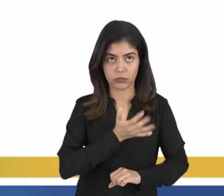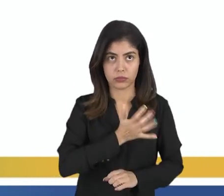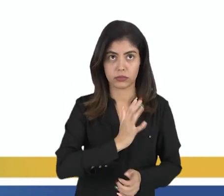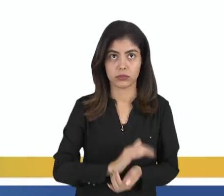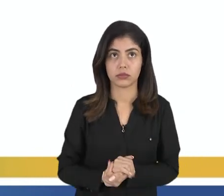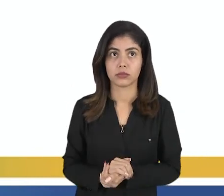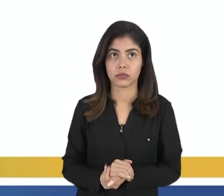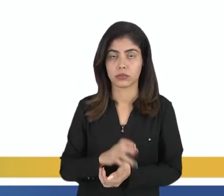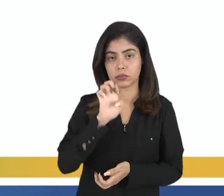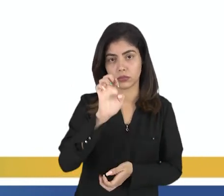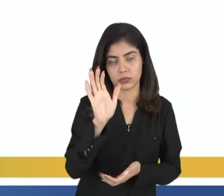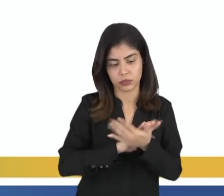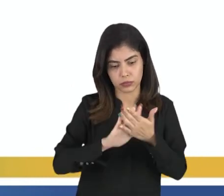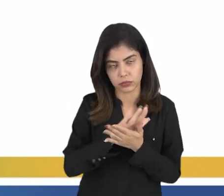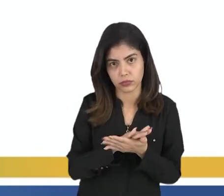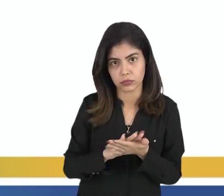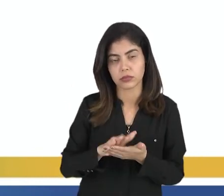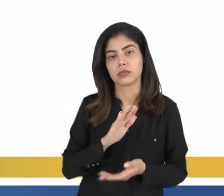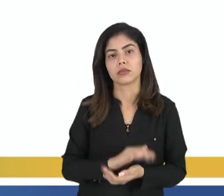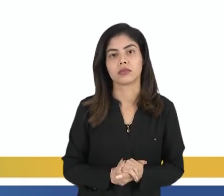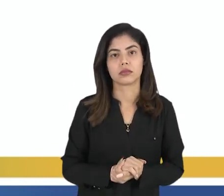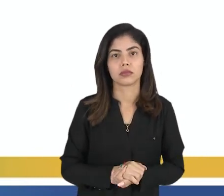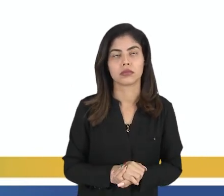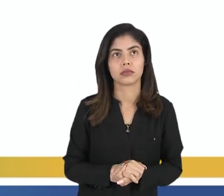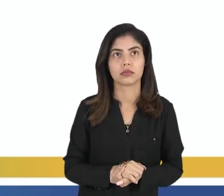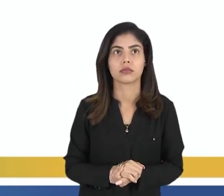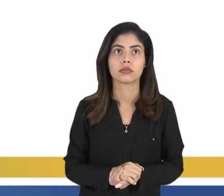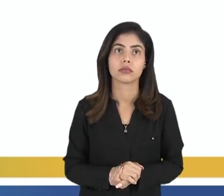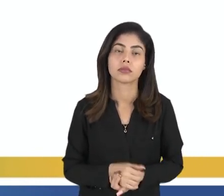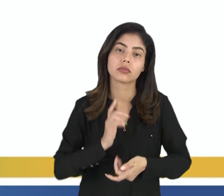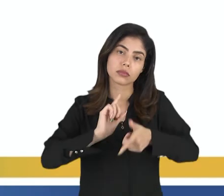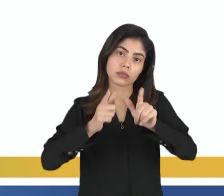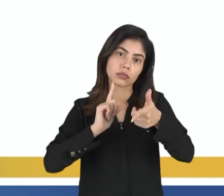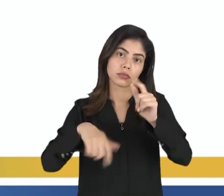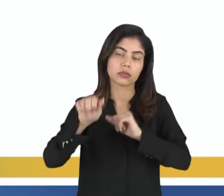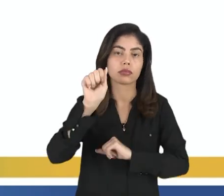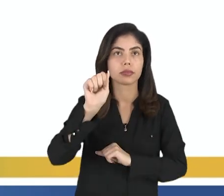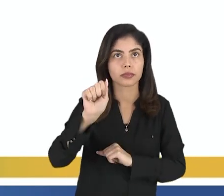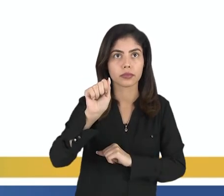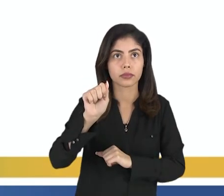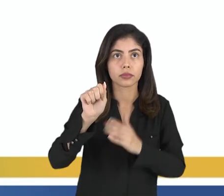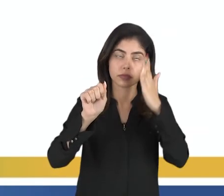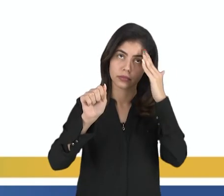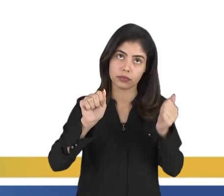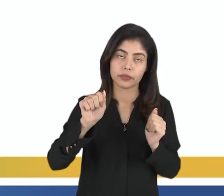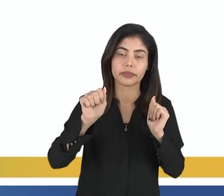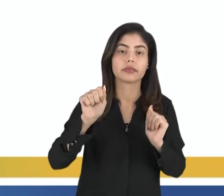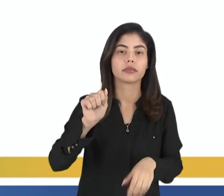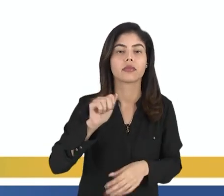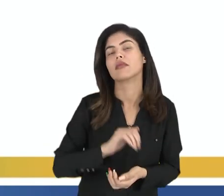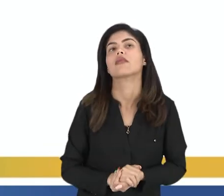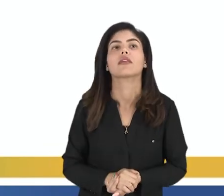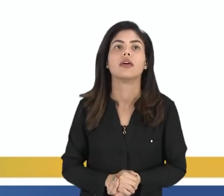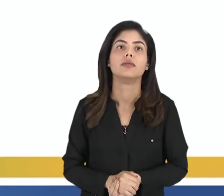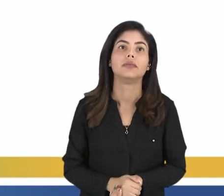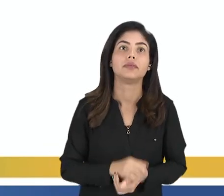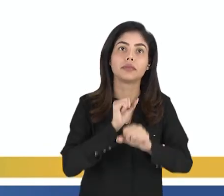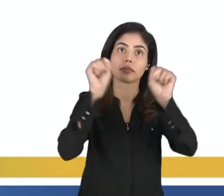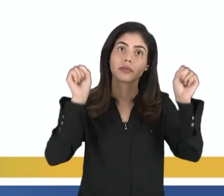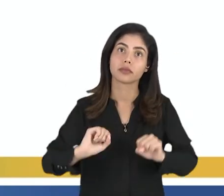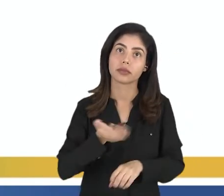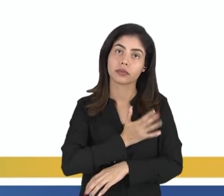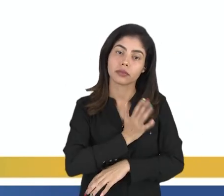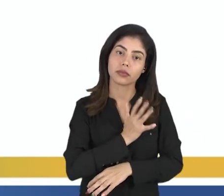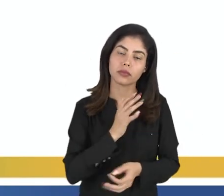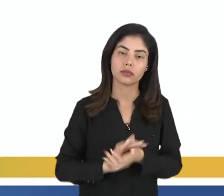do sistema vascular. Ou letra E, nenhuma das alternativas. Bom, como nós sabemos, o sistema